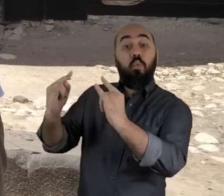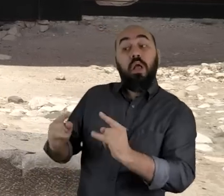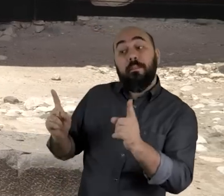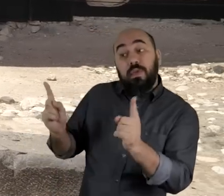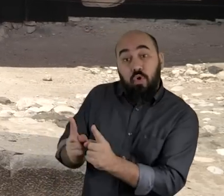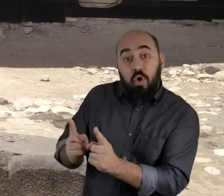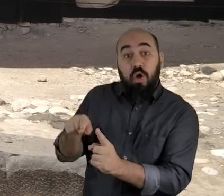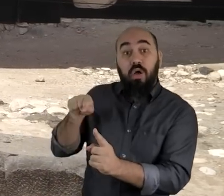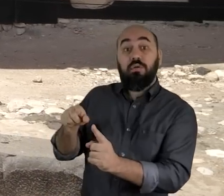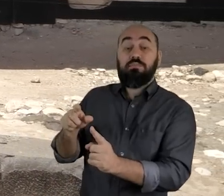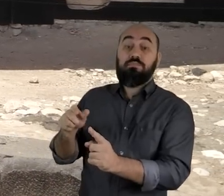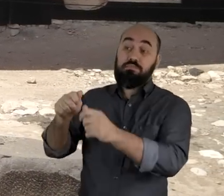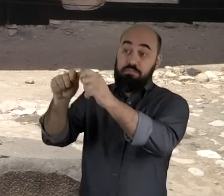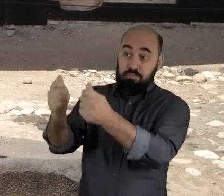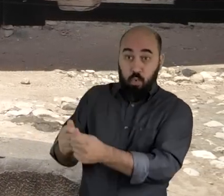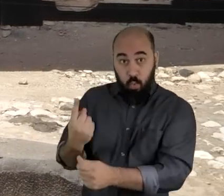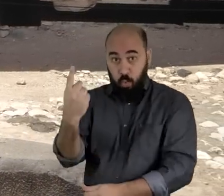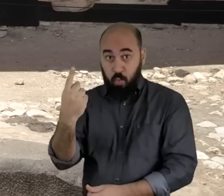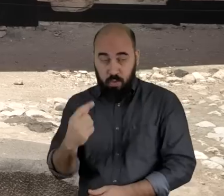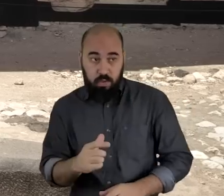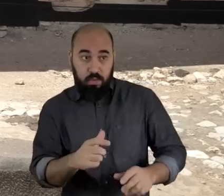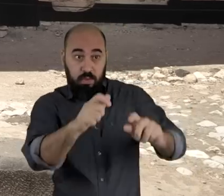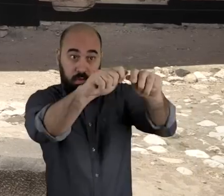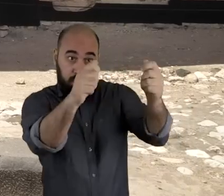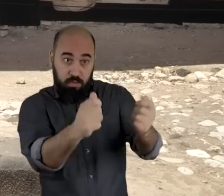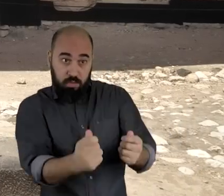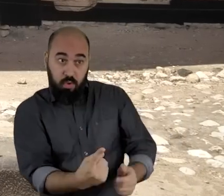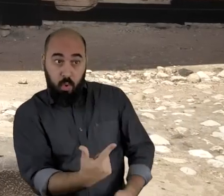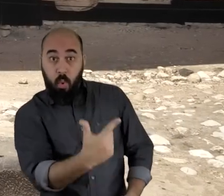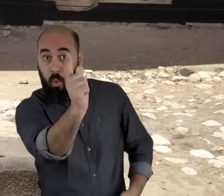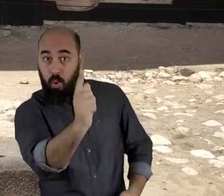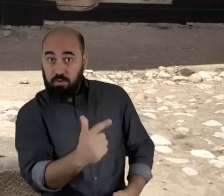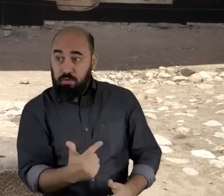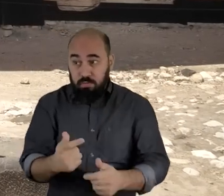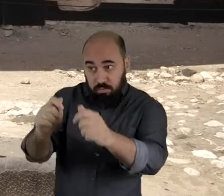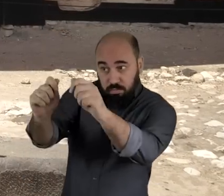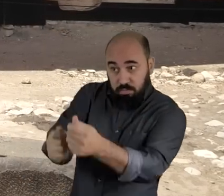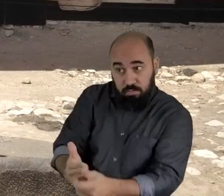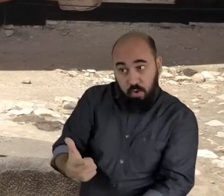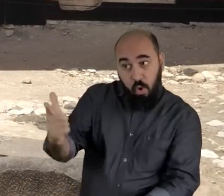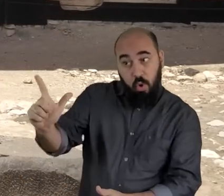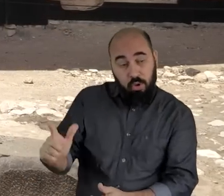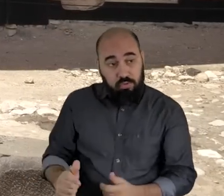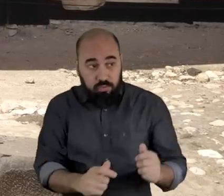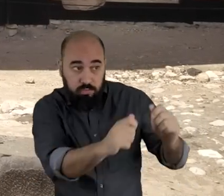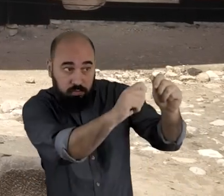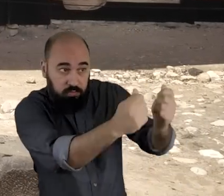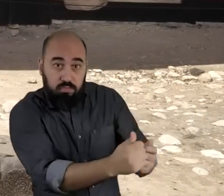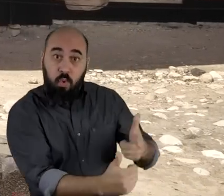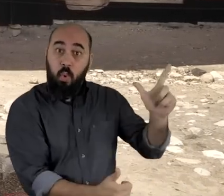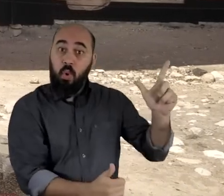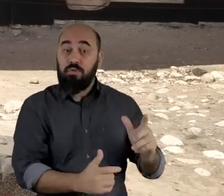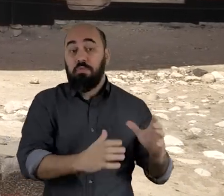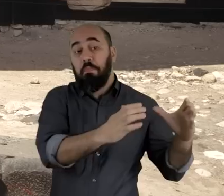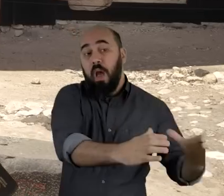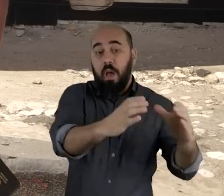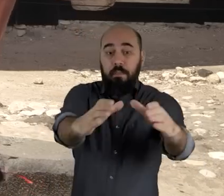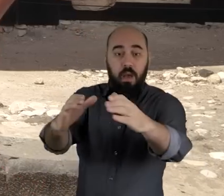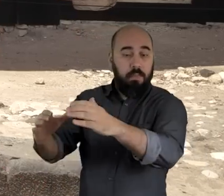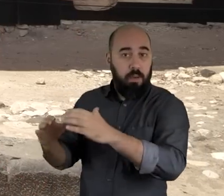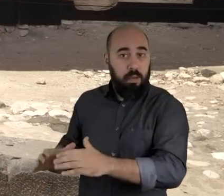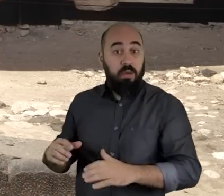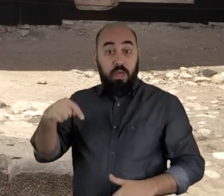um santuário maior para o deus, é uma probabilidade. Ou talvez o santuário fosse lá, o templo fosse lá e aqui fosse apenas uma sala